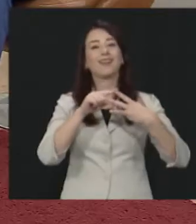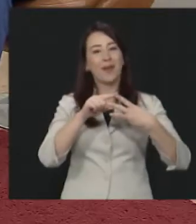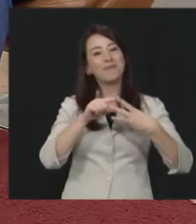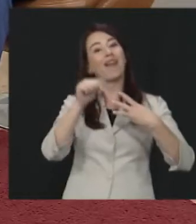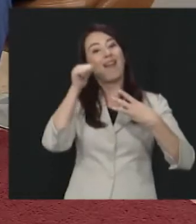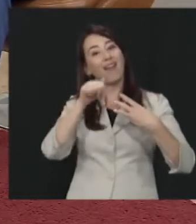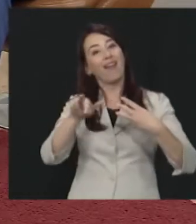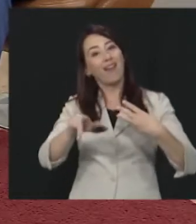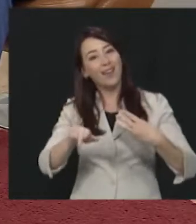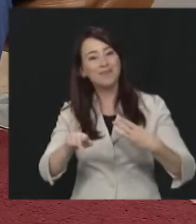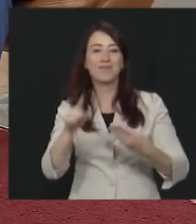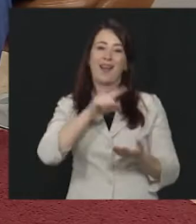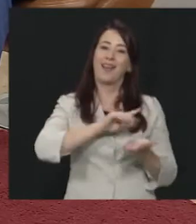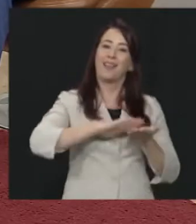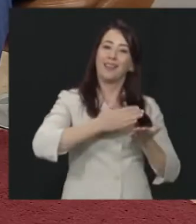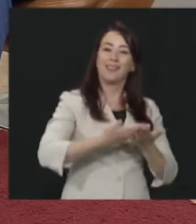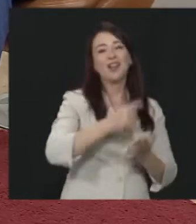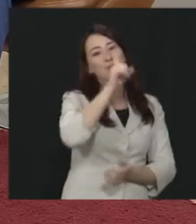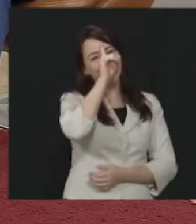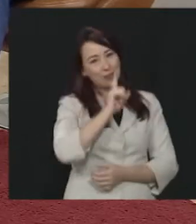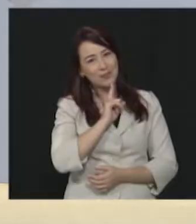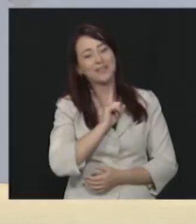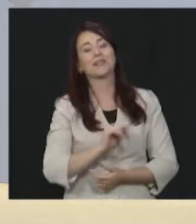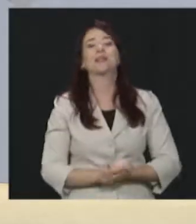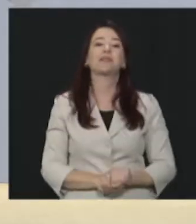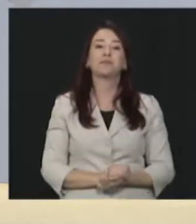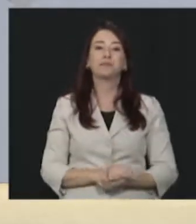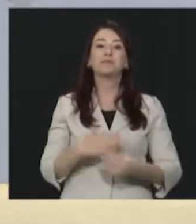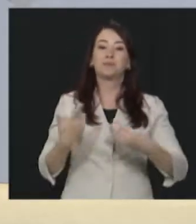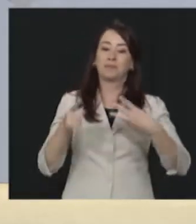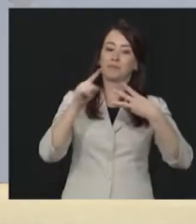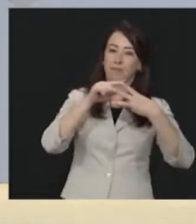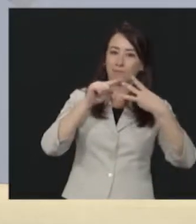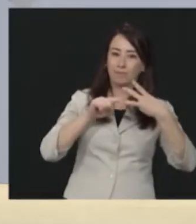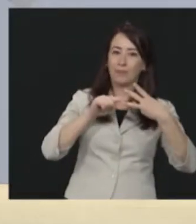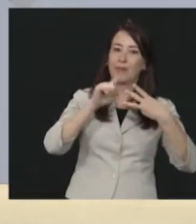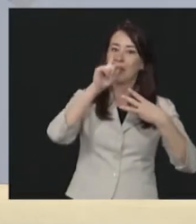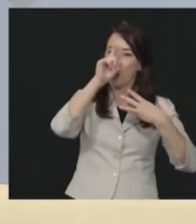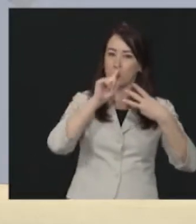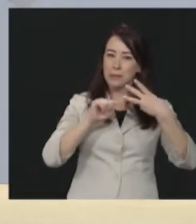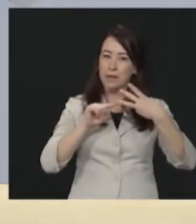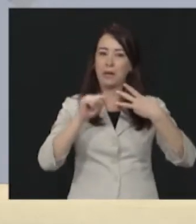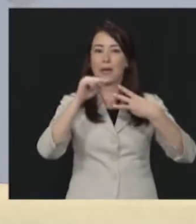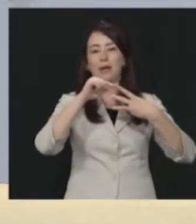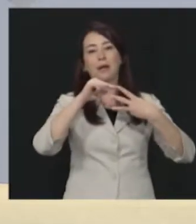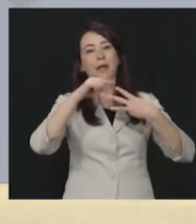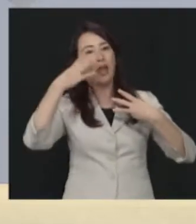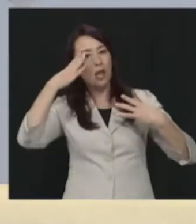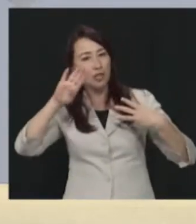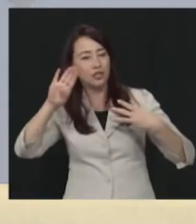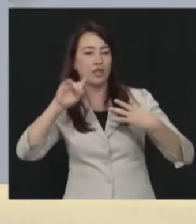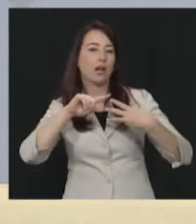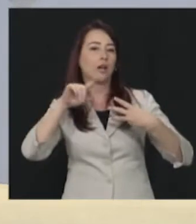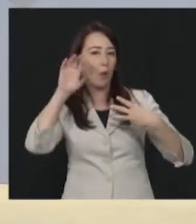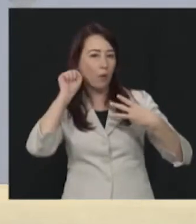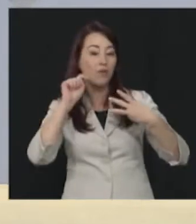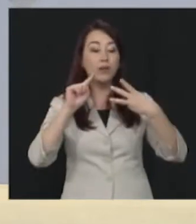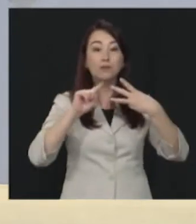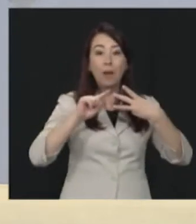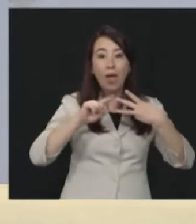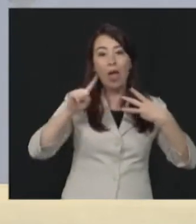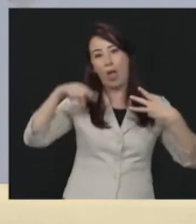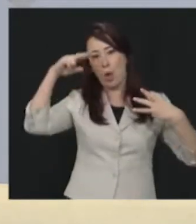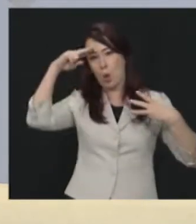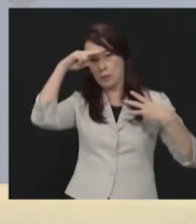irmã tá, da gente? Rosane, a nossa tradutora hoje. Eu e a Rosane somos ouvintes e a Roseli é a irmã do meio, que é surda.